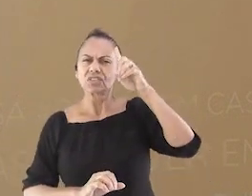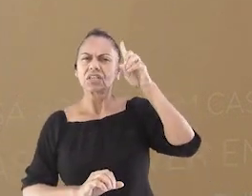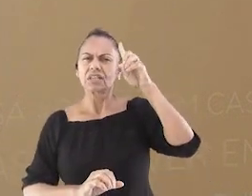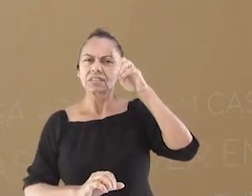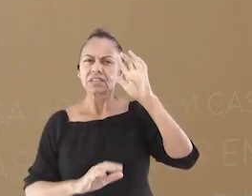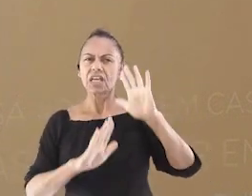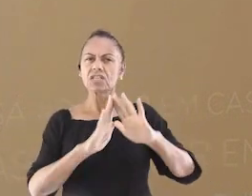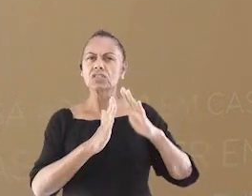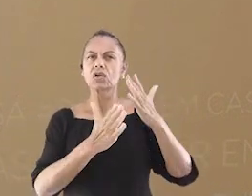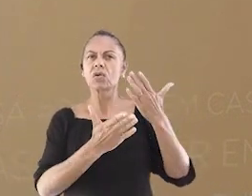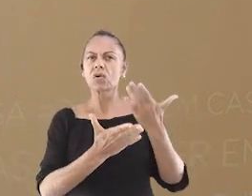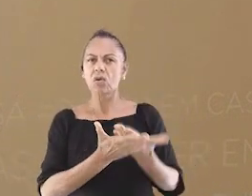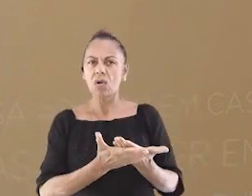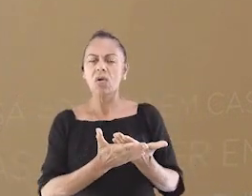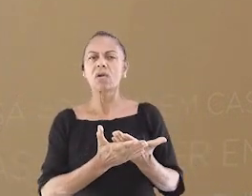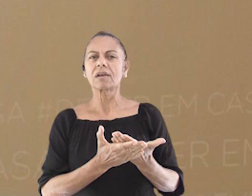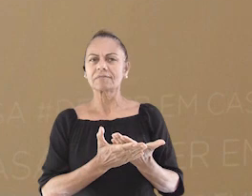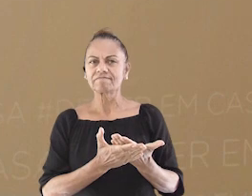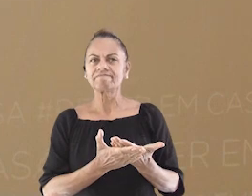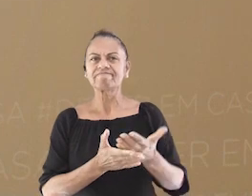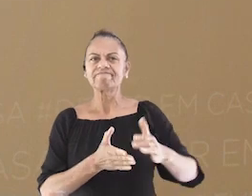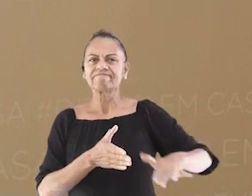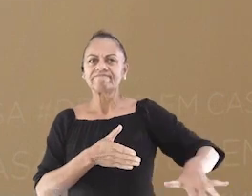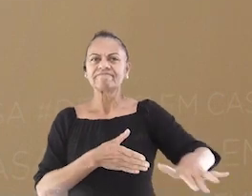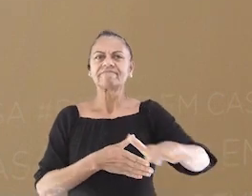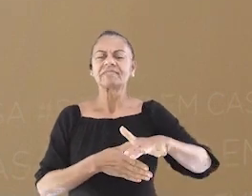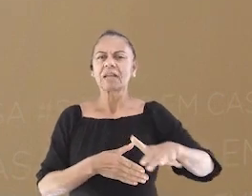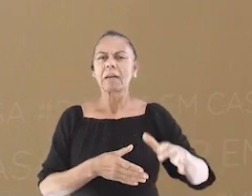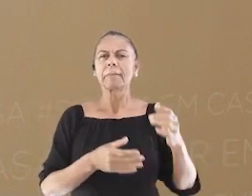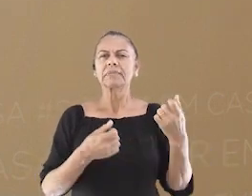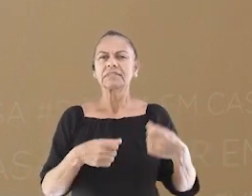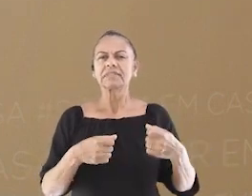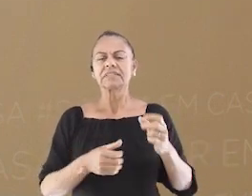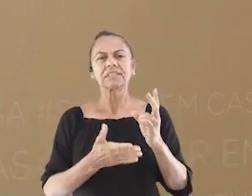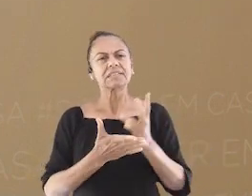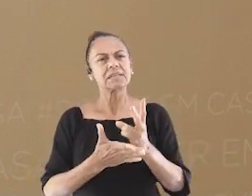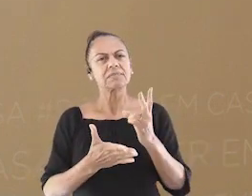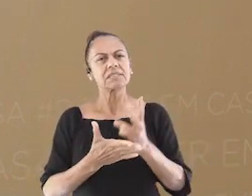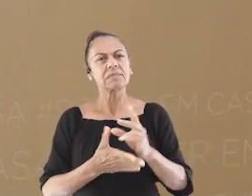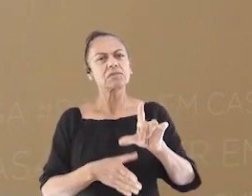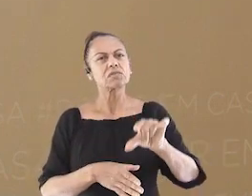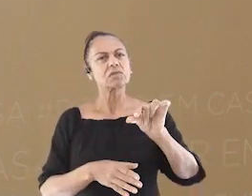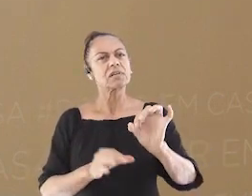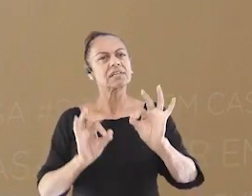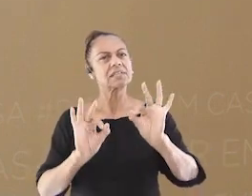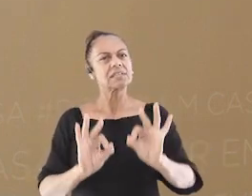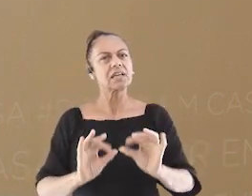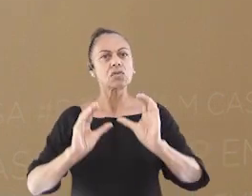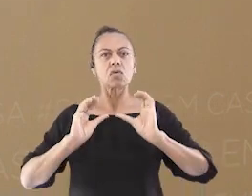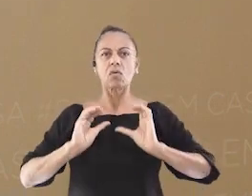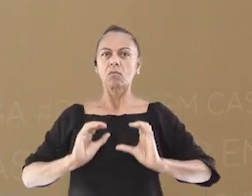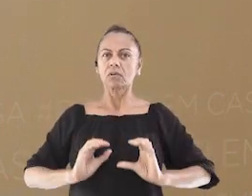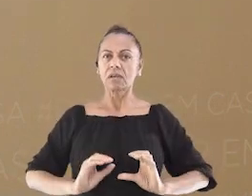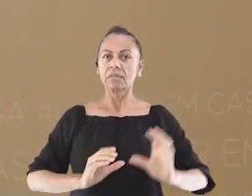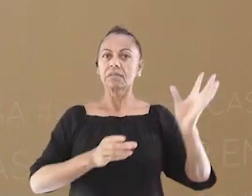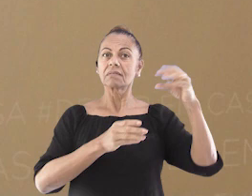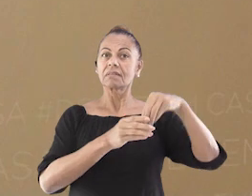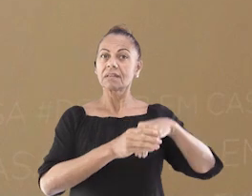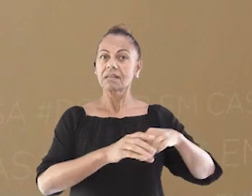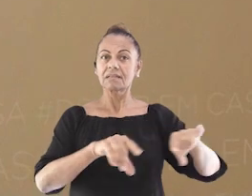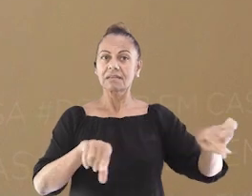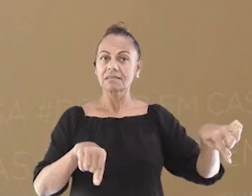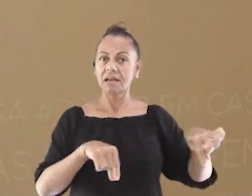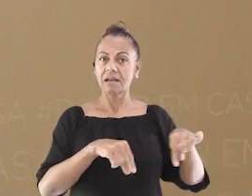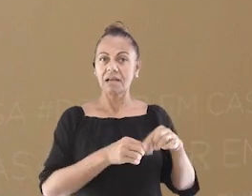é preciso fazer escolhas constantemente a respeito da melhor maneira de aprender, de se